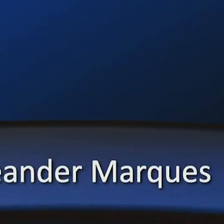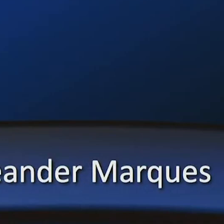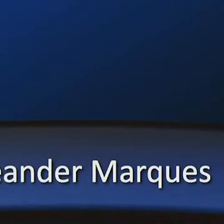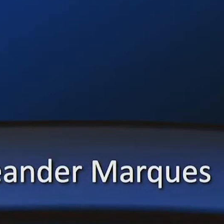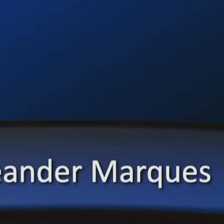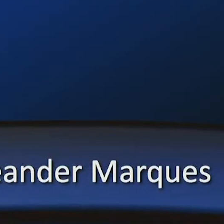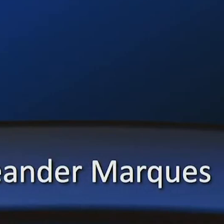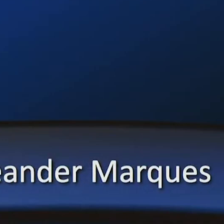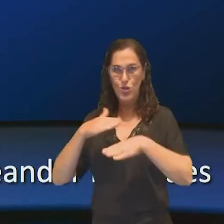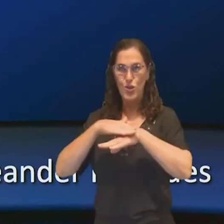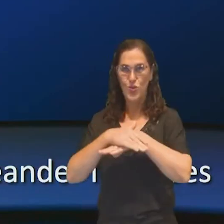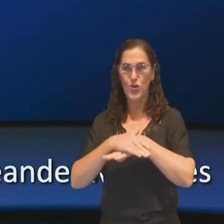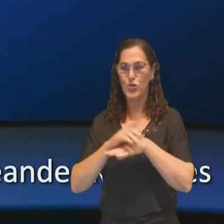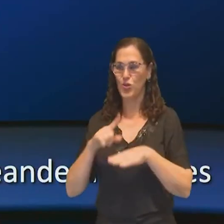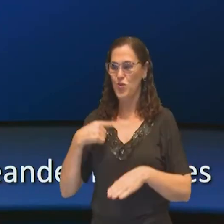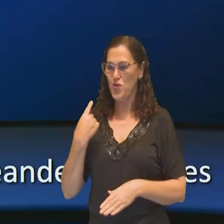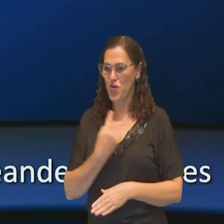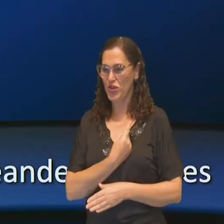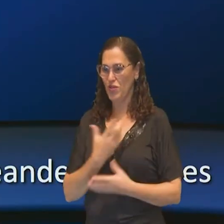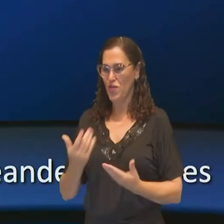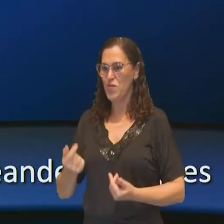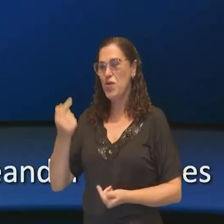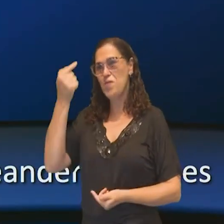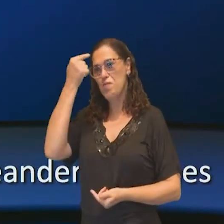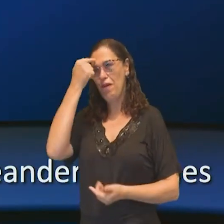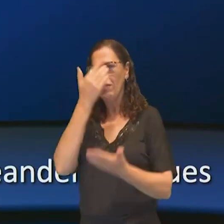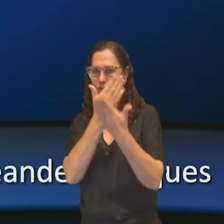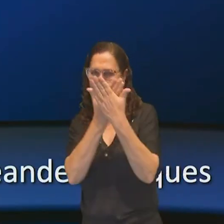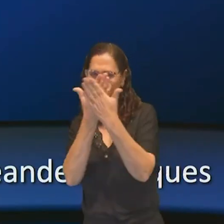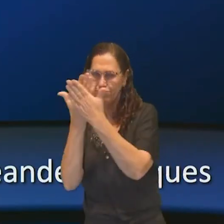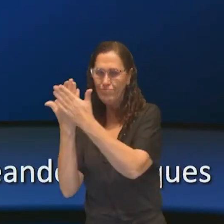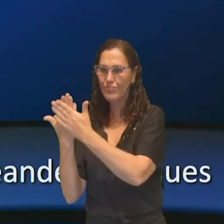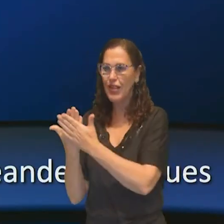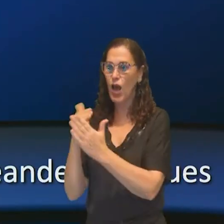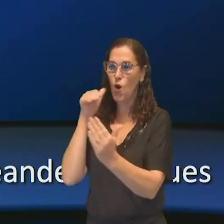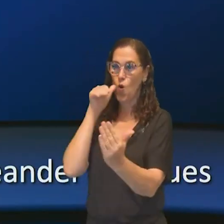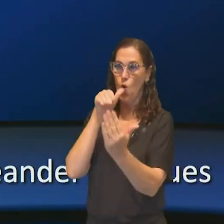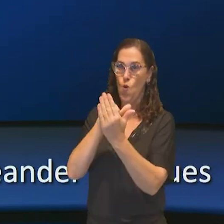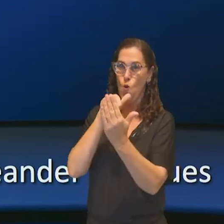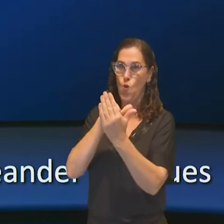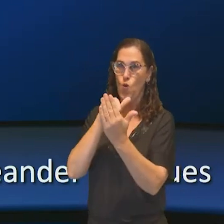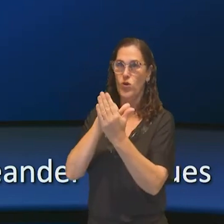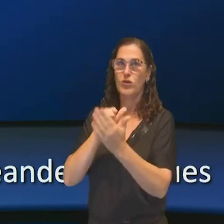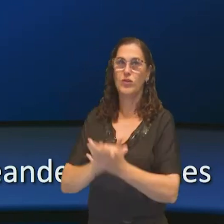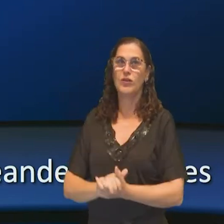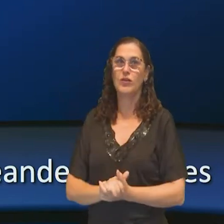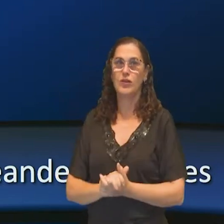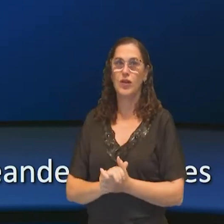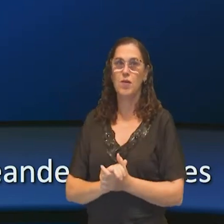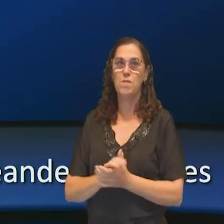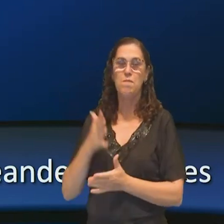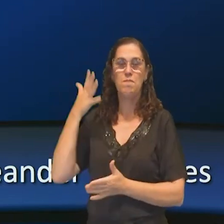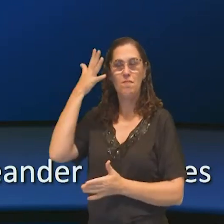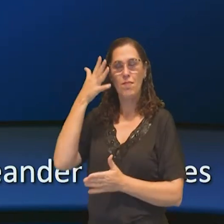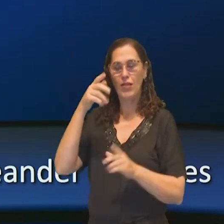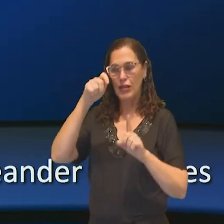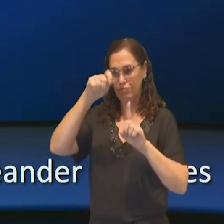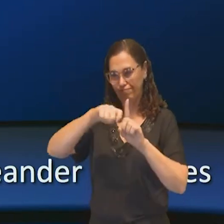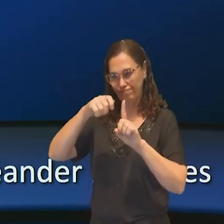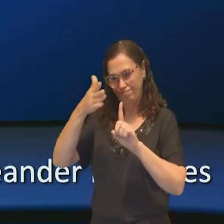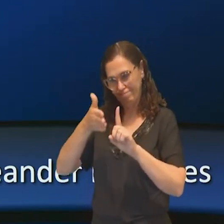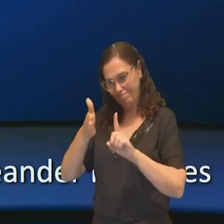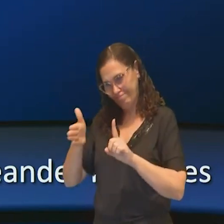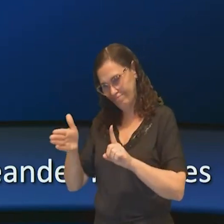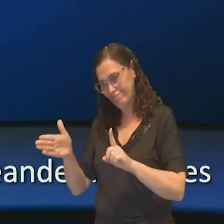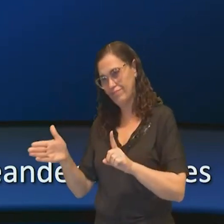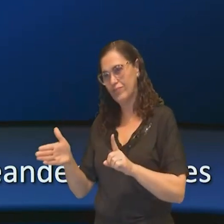Nessa noite nós vamos meditar na última mensagem dessa série de mensagens